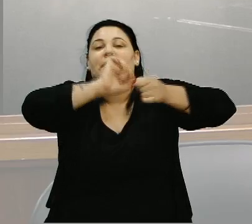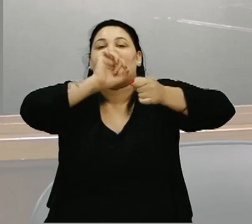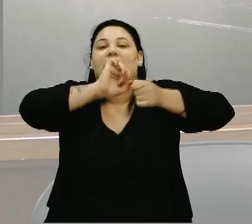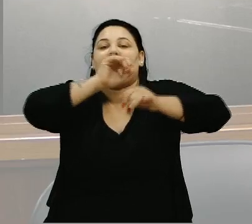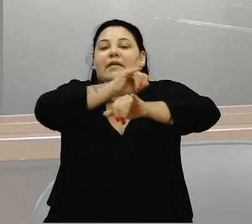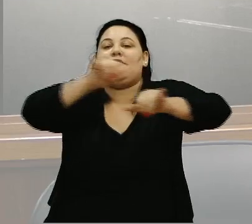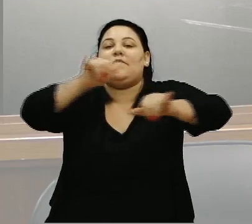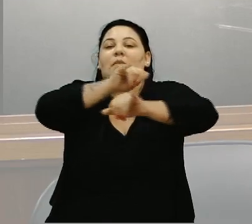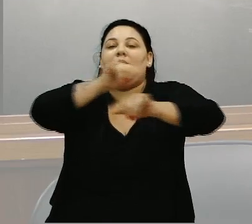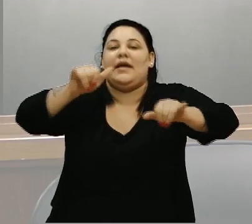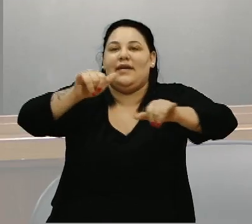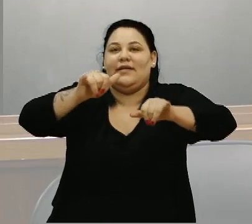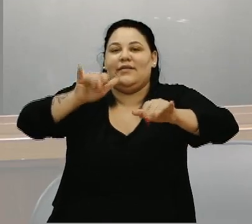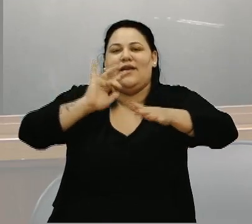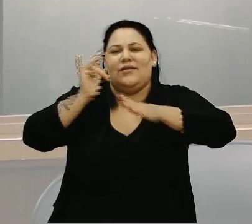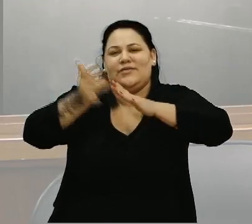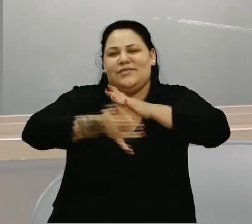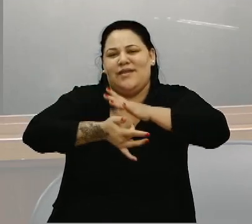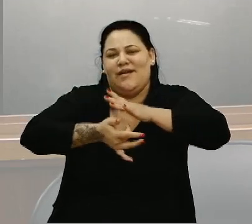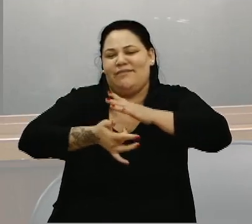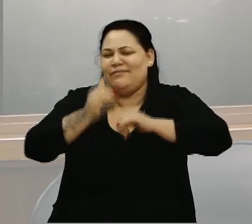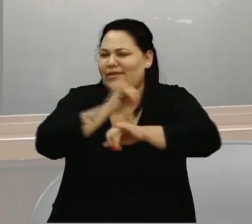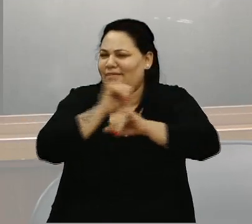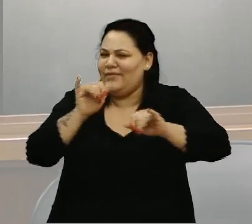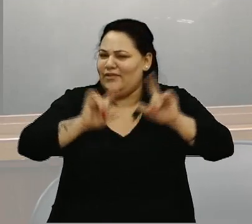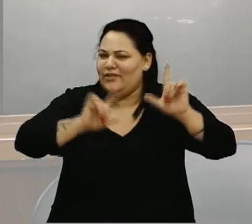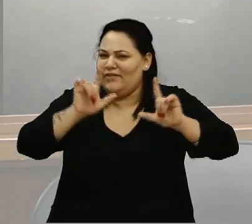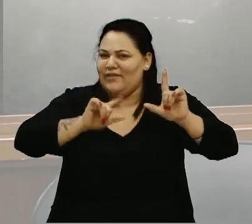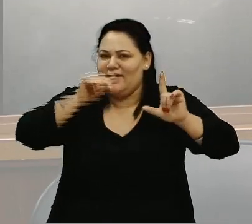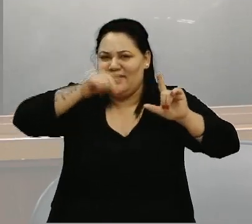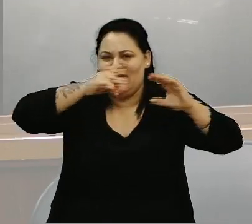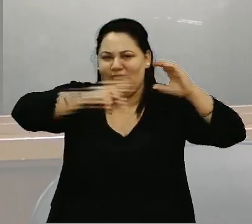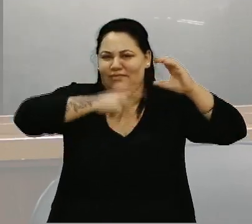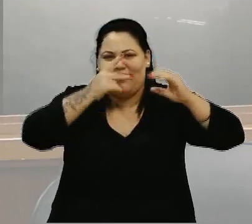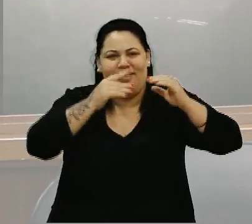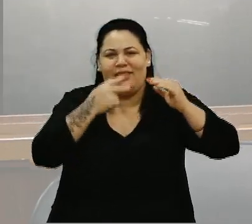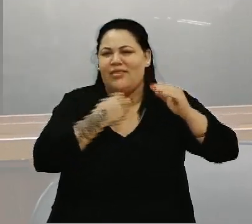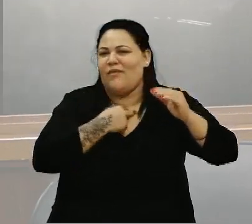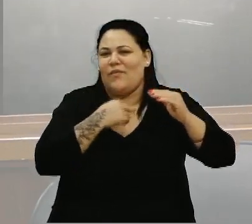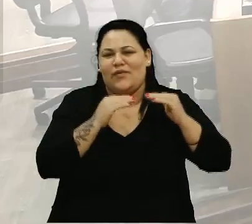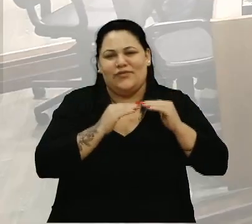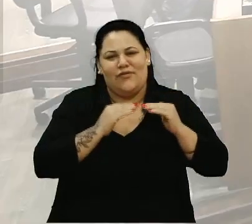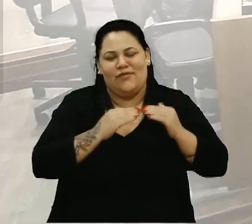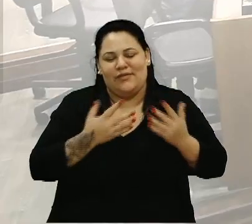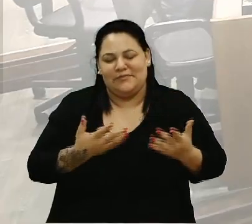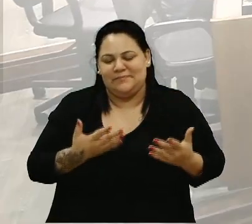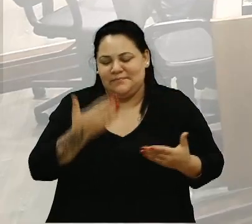redes sociais em campanha de TV, essa casa não pode coadonar. Muito obrigado, vereador.